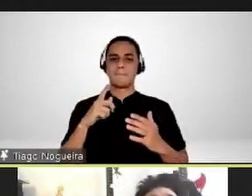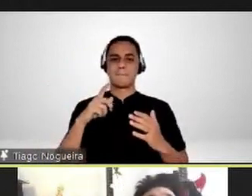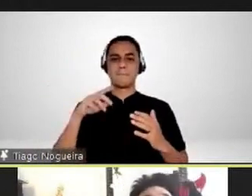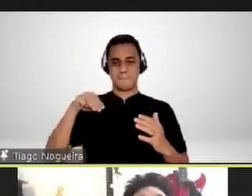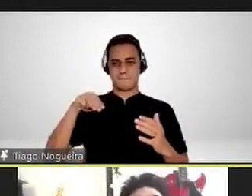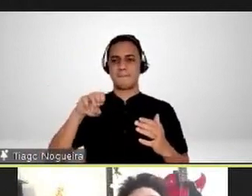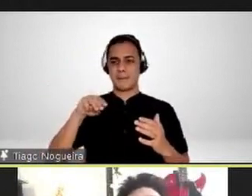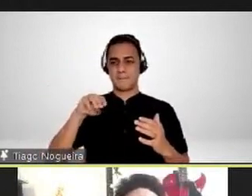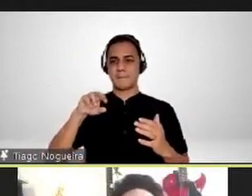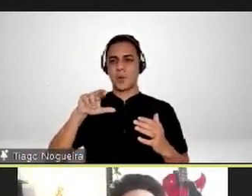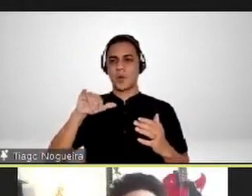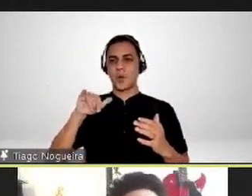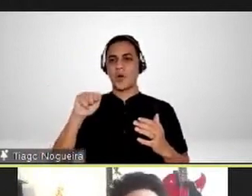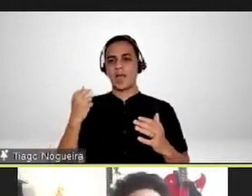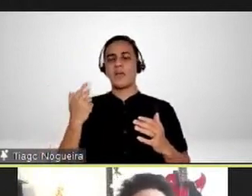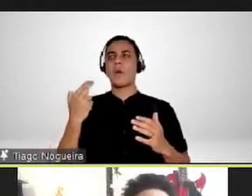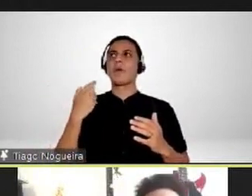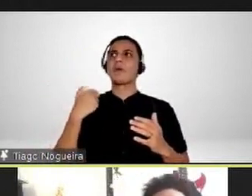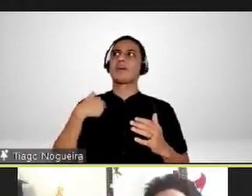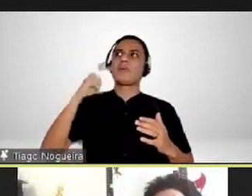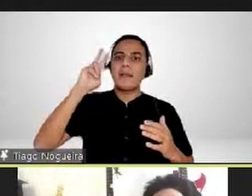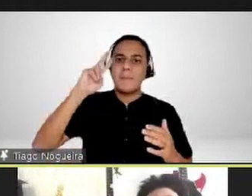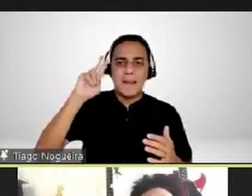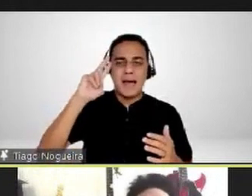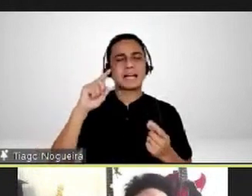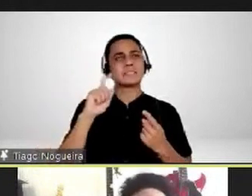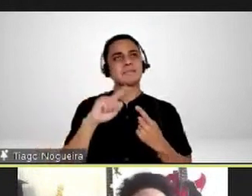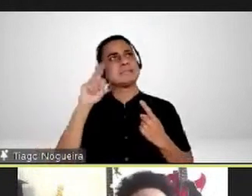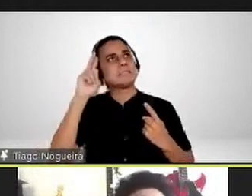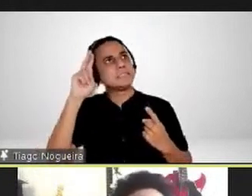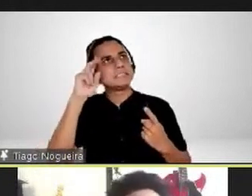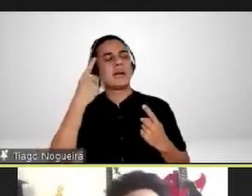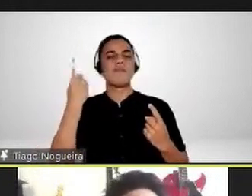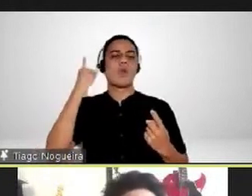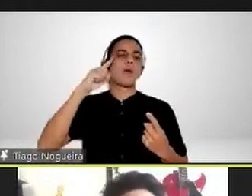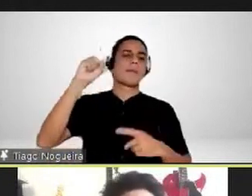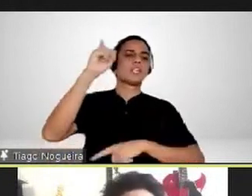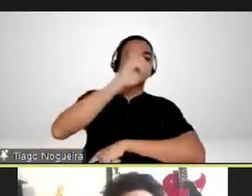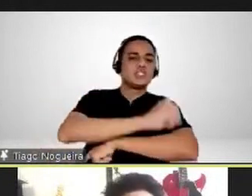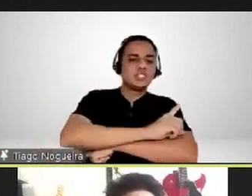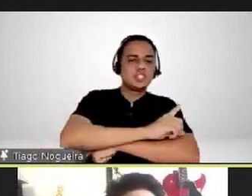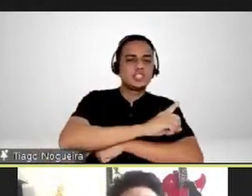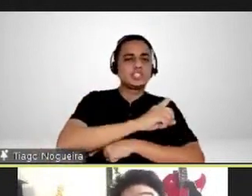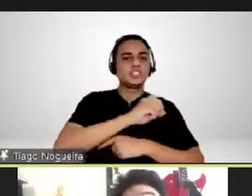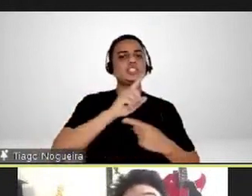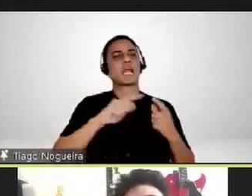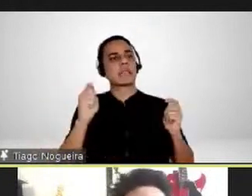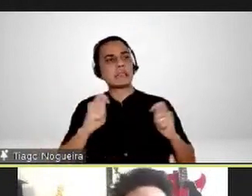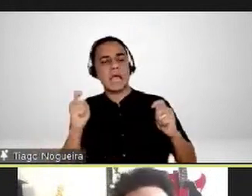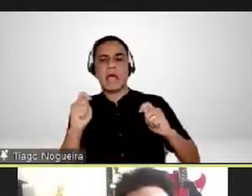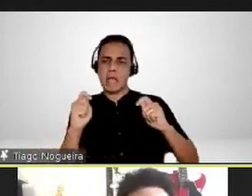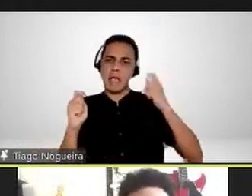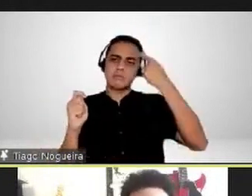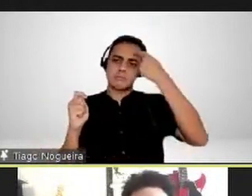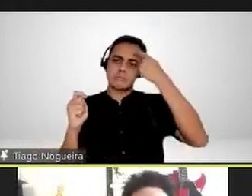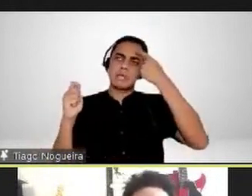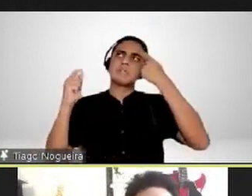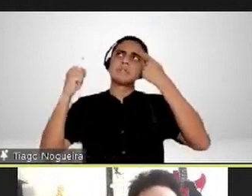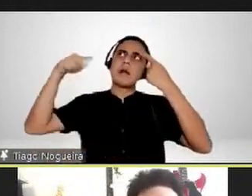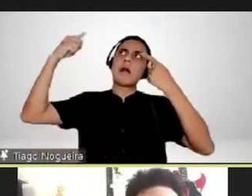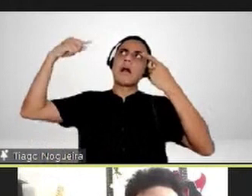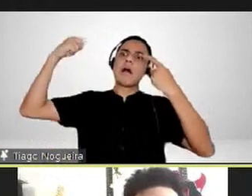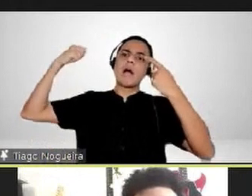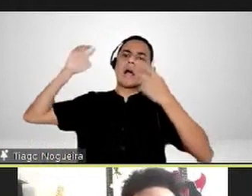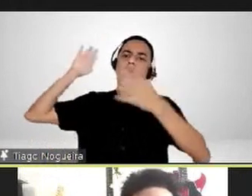eu lembrar, eu vou trazer tal coisa, eu vou lembrar de um dia, num lugar onde eu fui, alguém vai me trazer um outro fato e eu